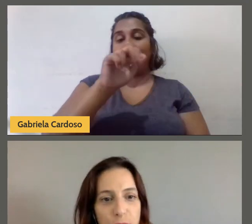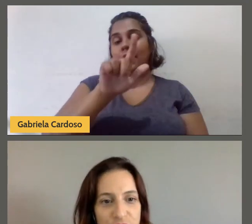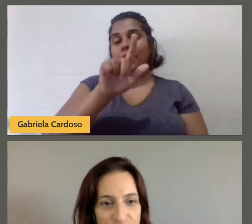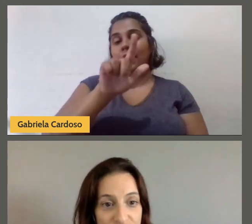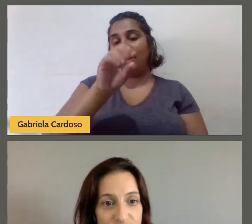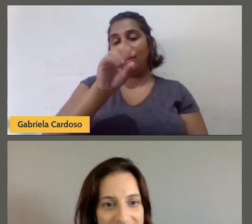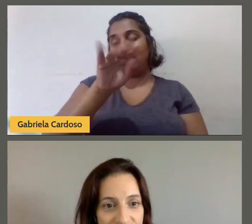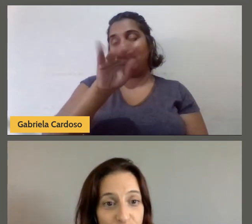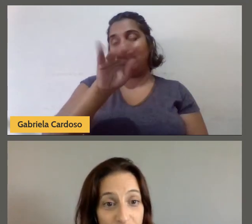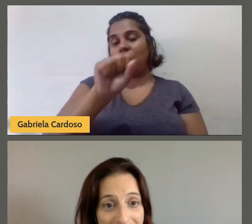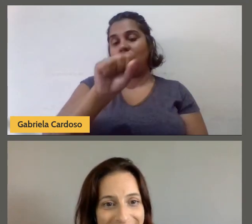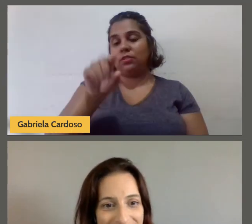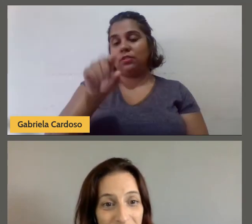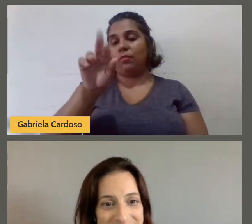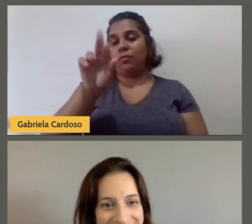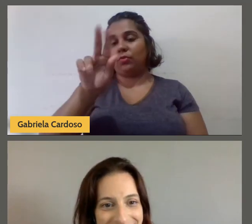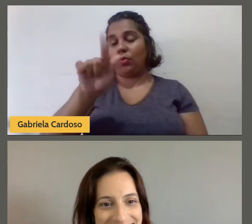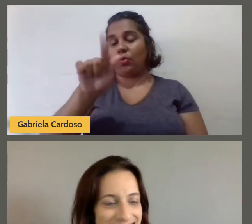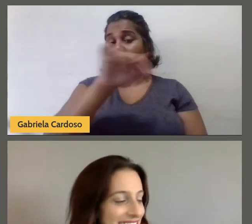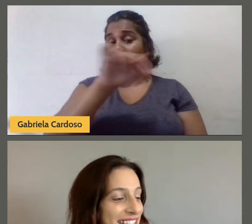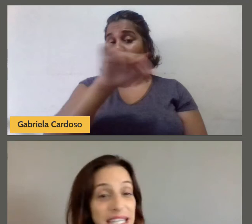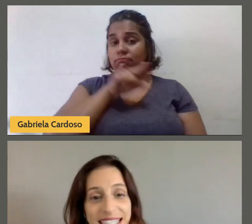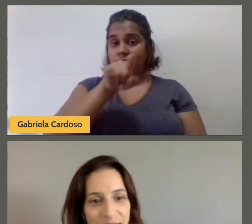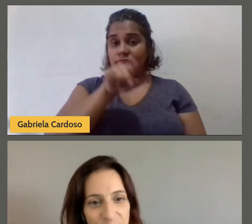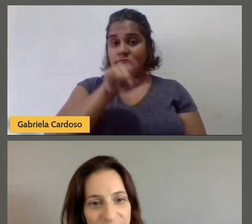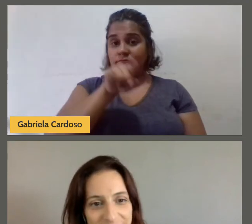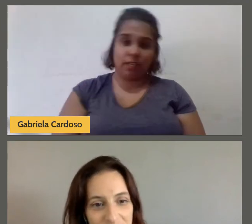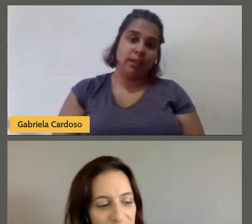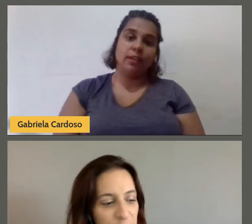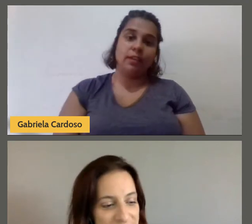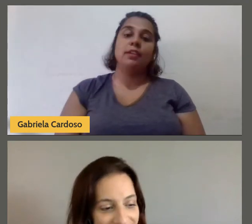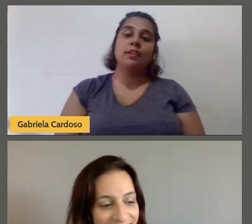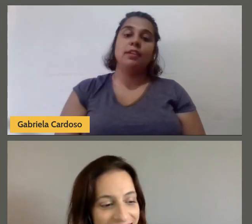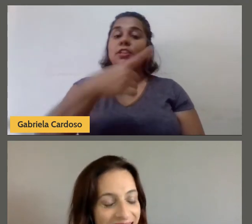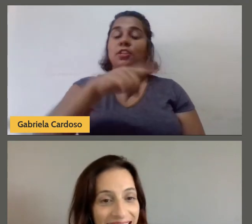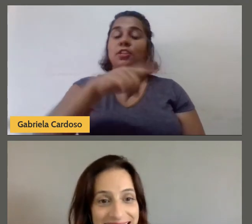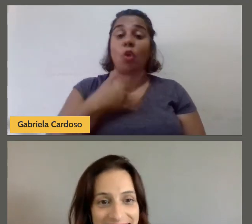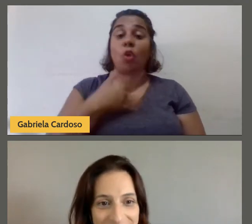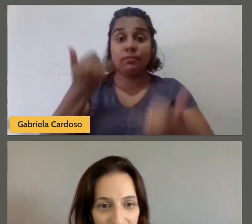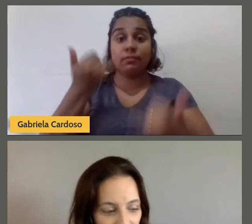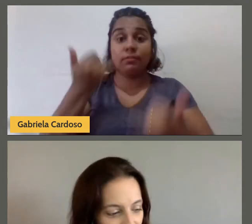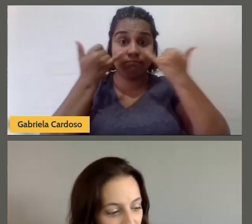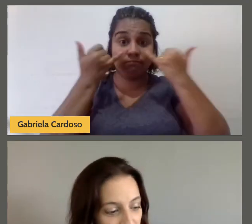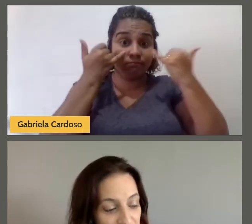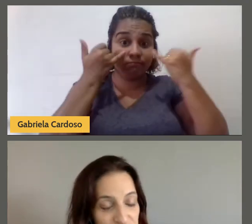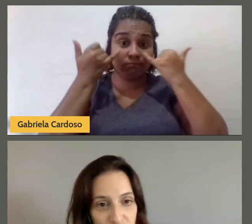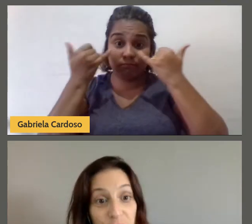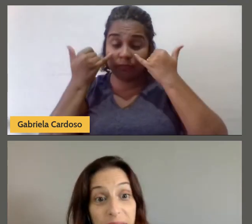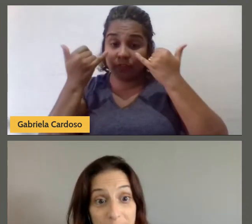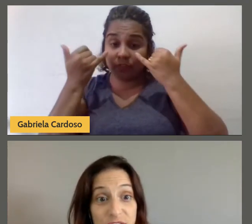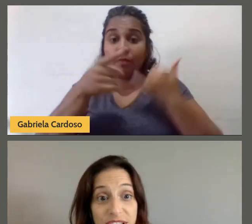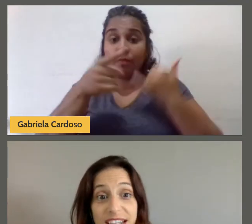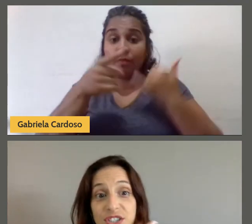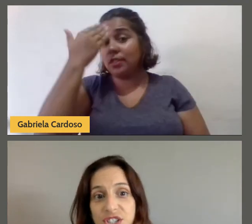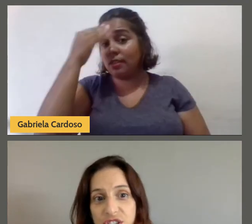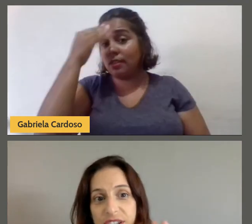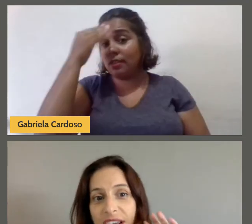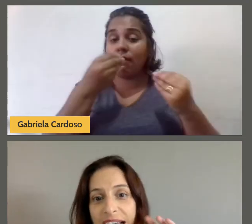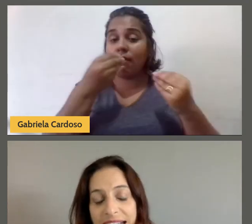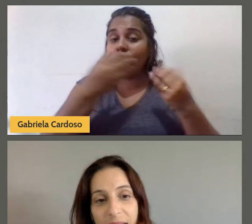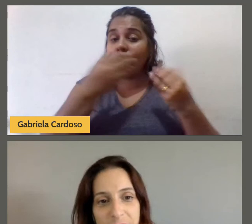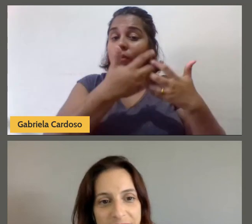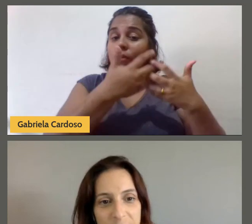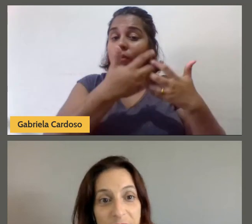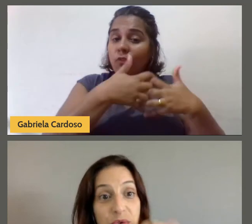é um pouco disso, da gente se informar, né, começar a se ambientar com o tema, começar a entender um pouquinho como funciona, e a partir daí a